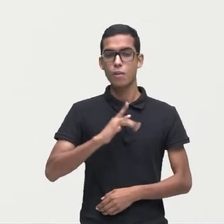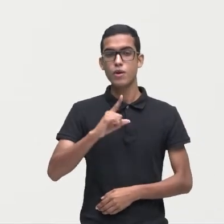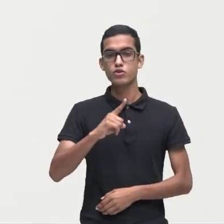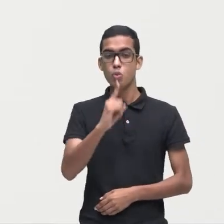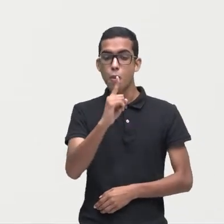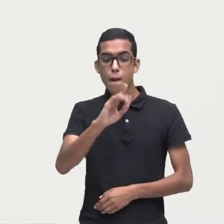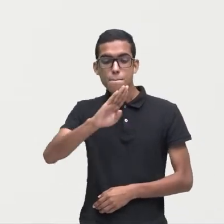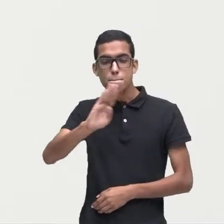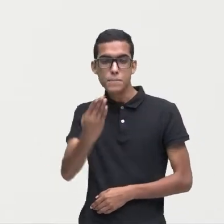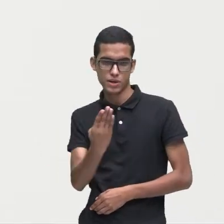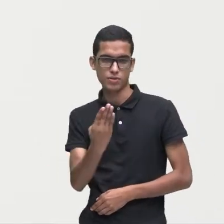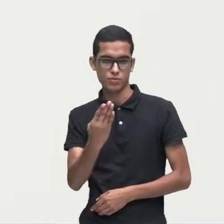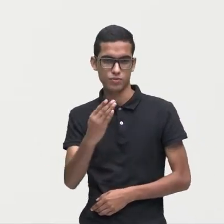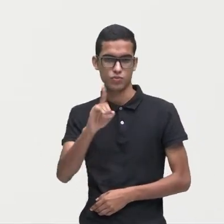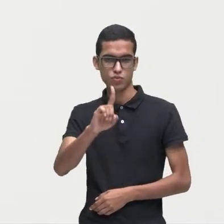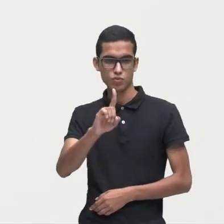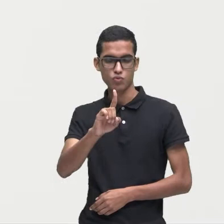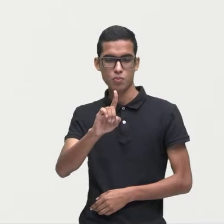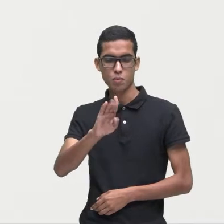bilhão